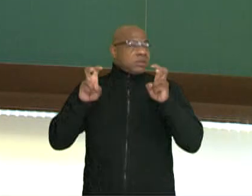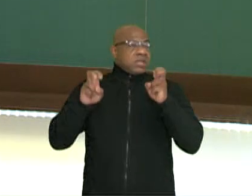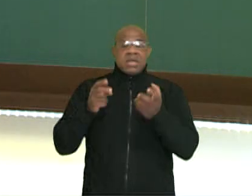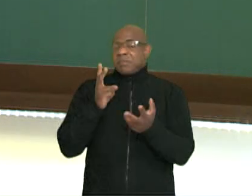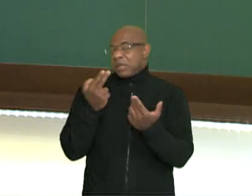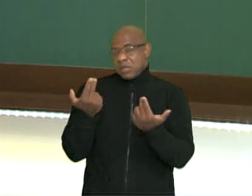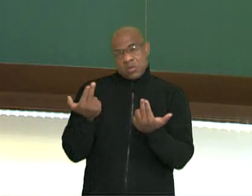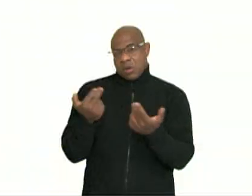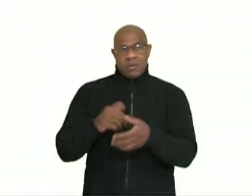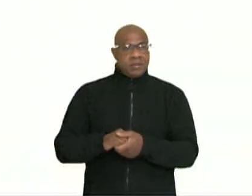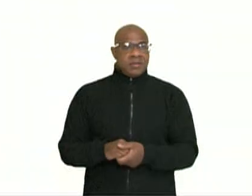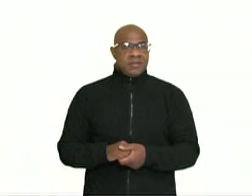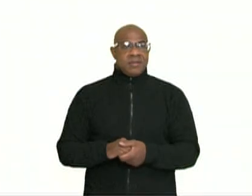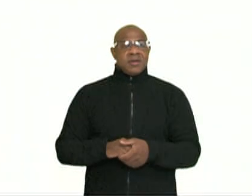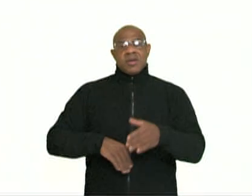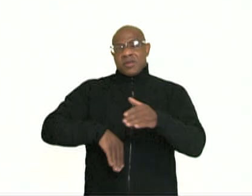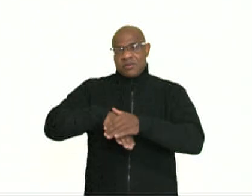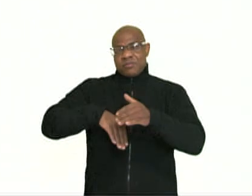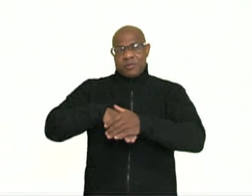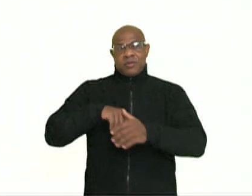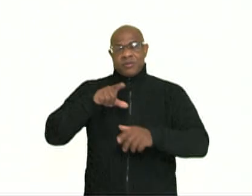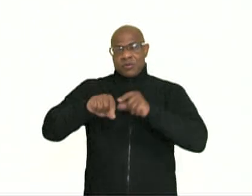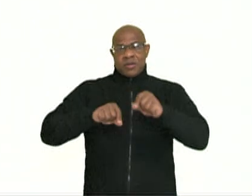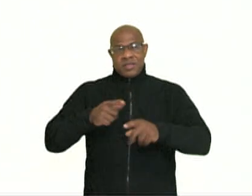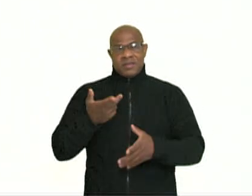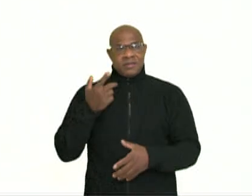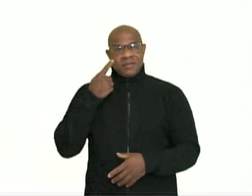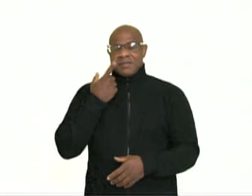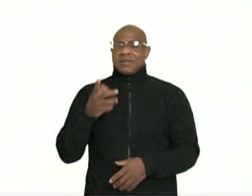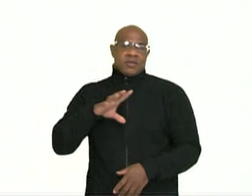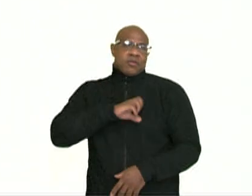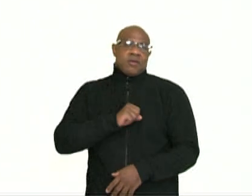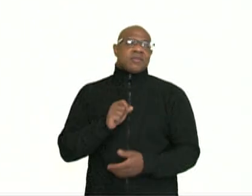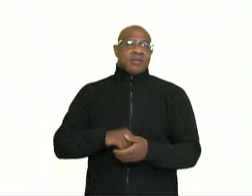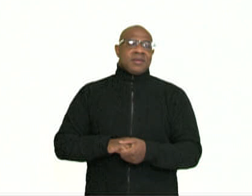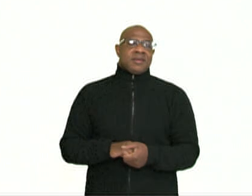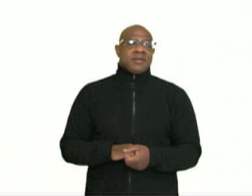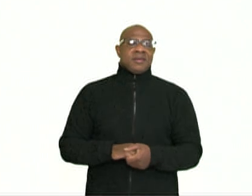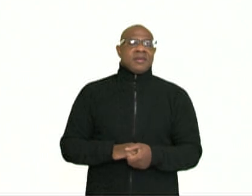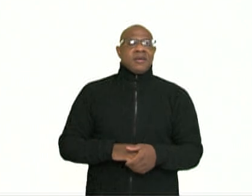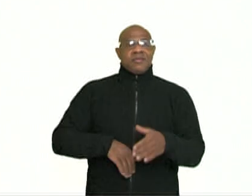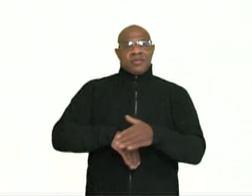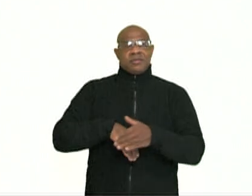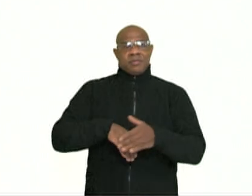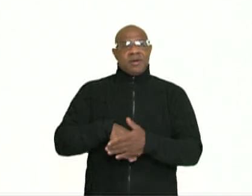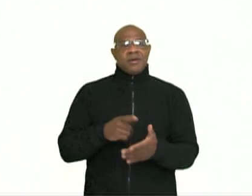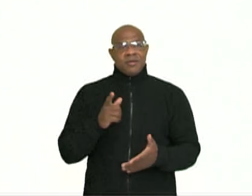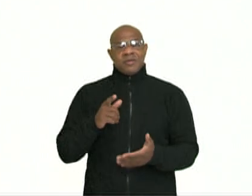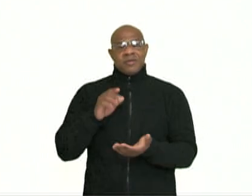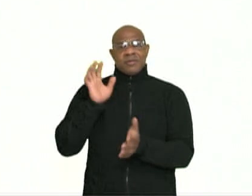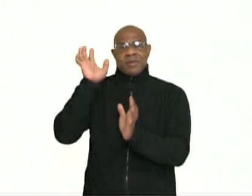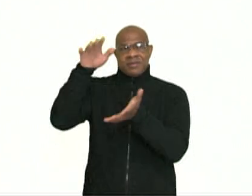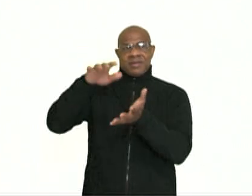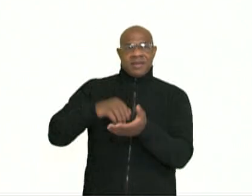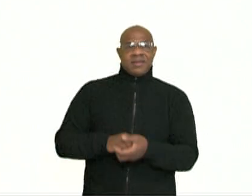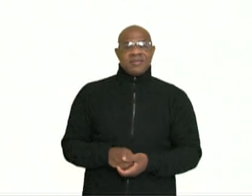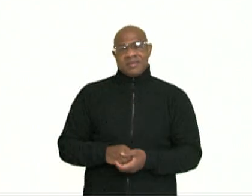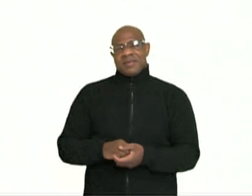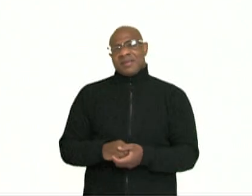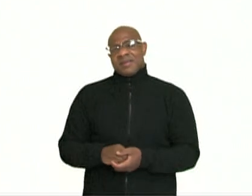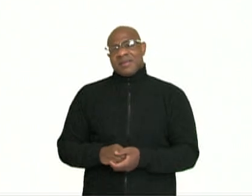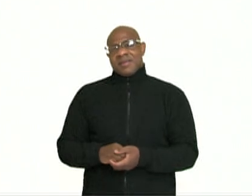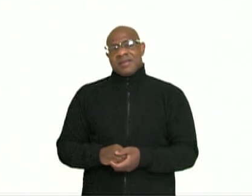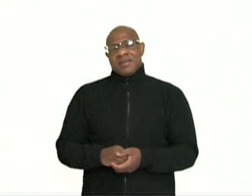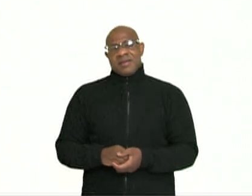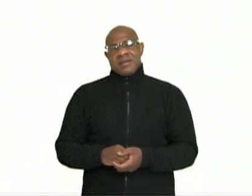pelos estudantes lá, ó. Futebol, vôlei, basquete. Então tá aqui, futebol, vôlei, basquete. Basquete é um pouco mais, ó. Você tem com a